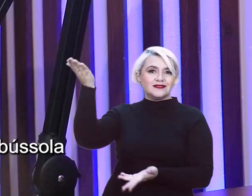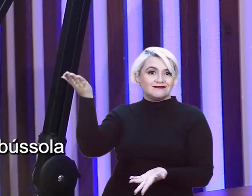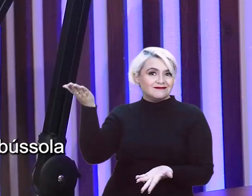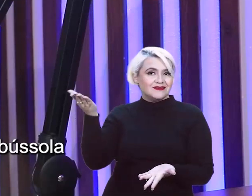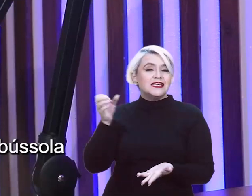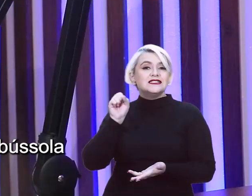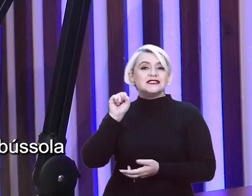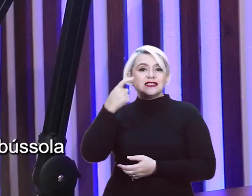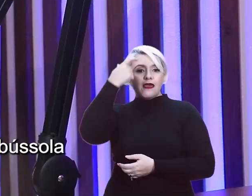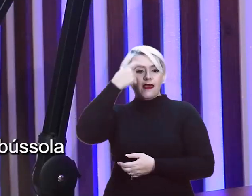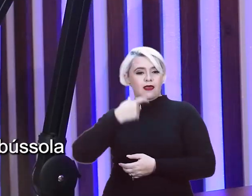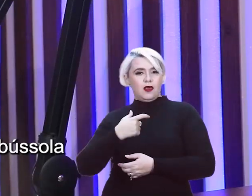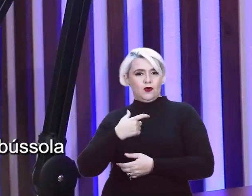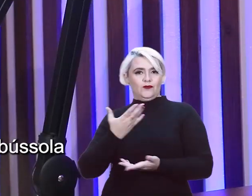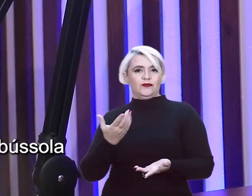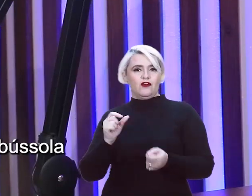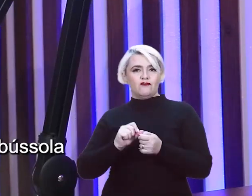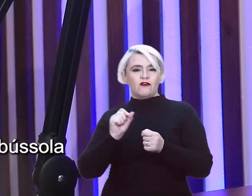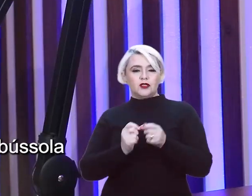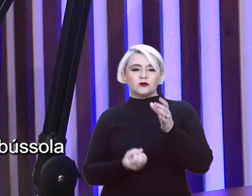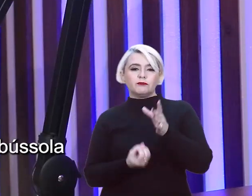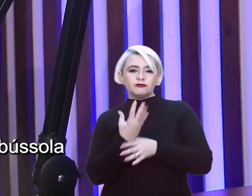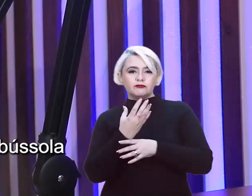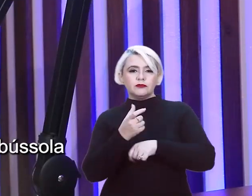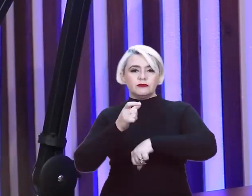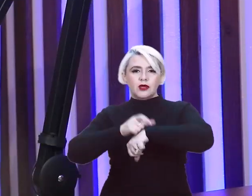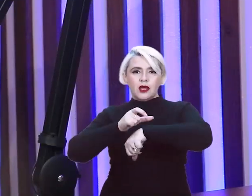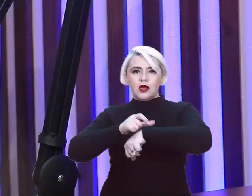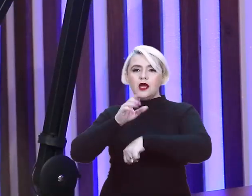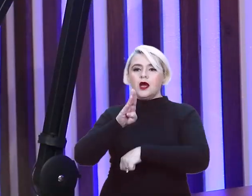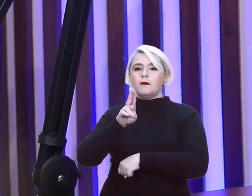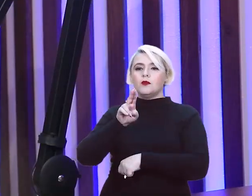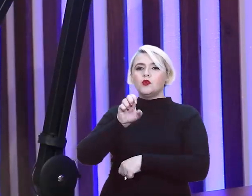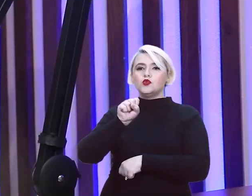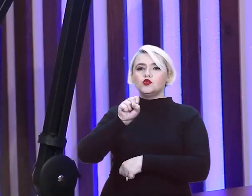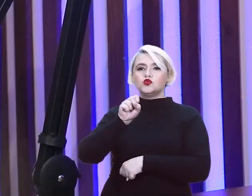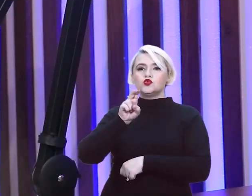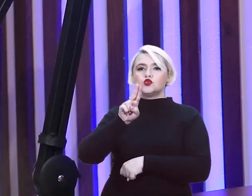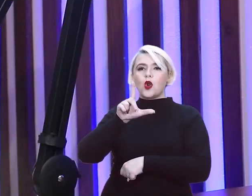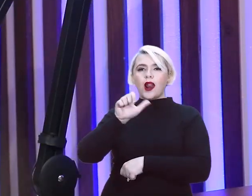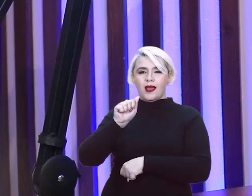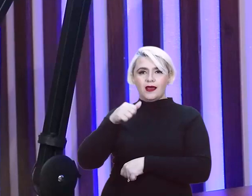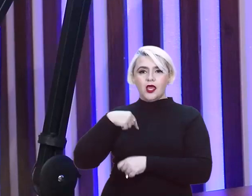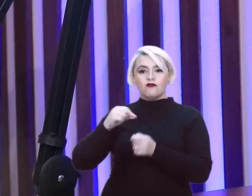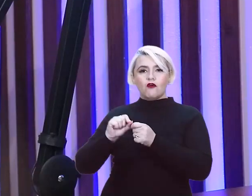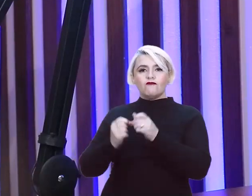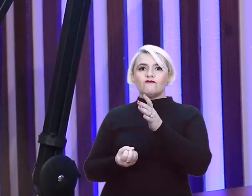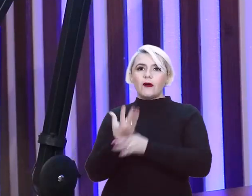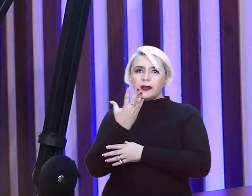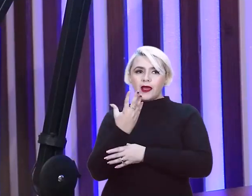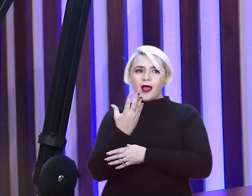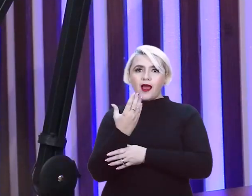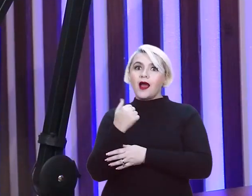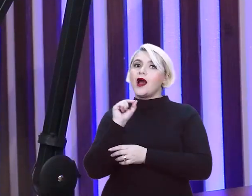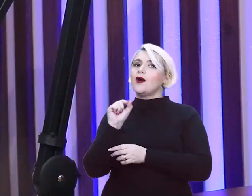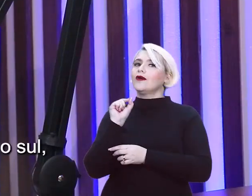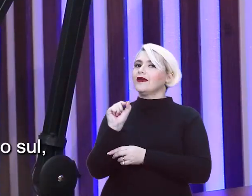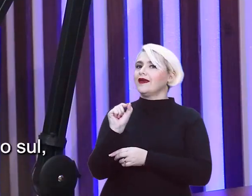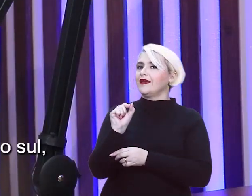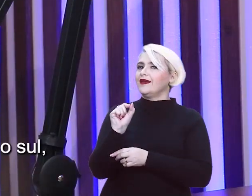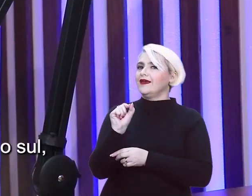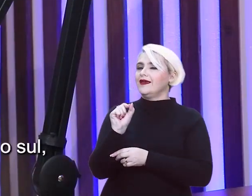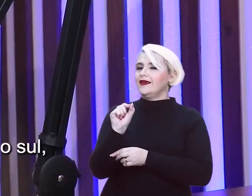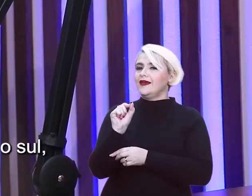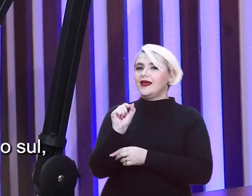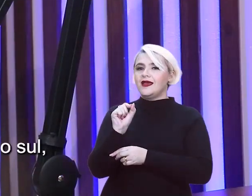se eu, Dumas, fabrico uma bússola, é óbvio que eu vou fabricá-la, ela apontando